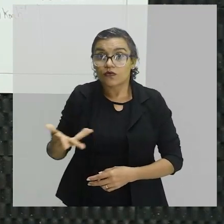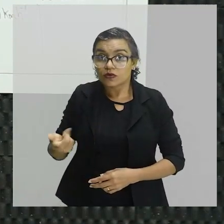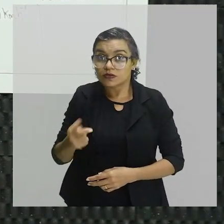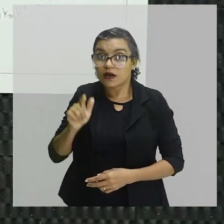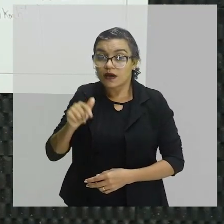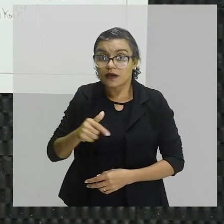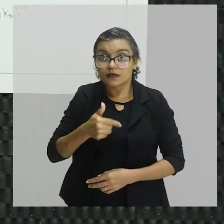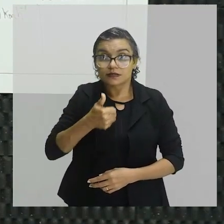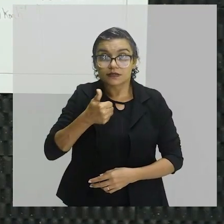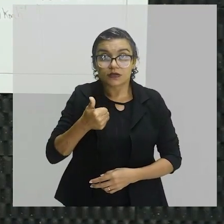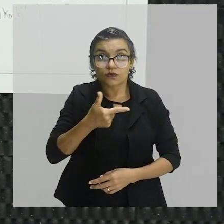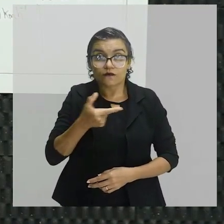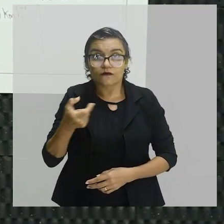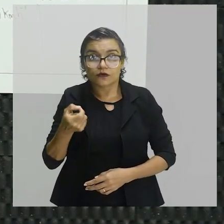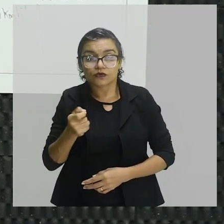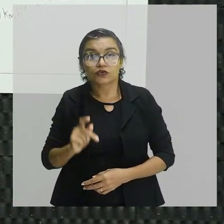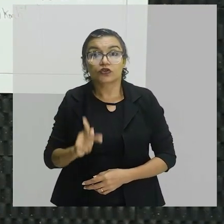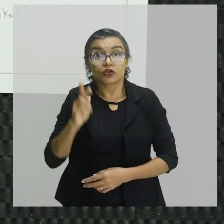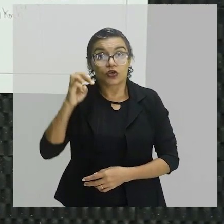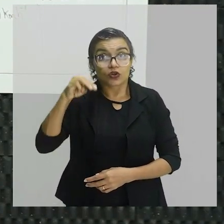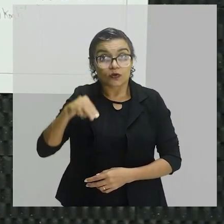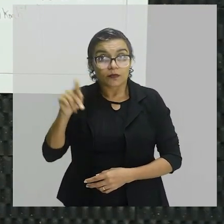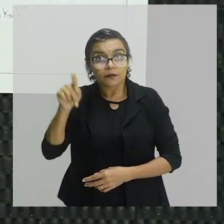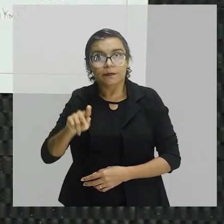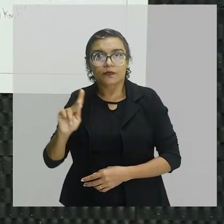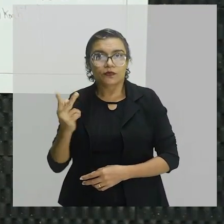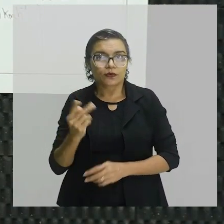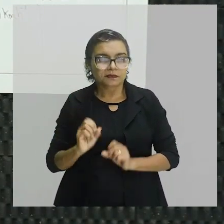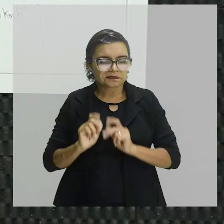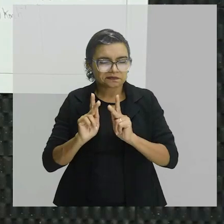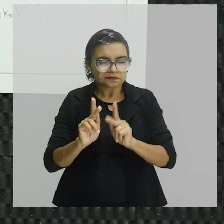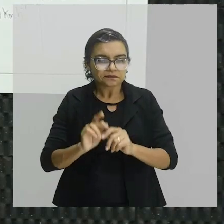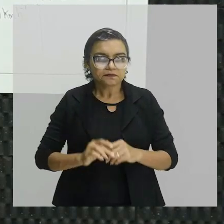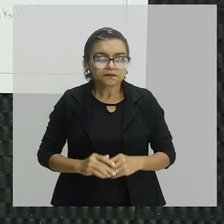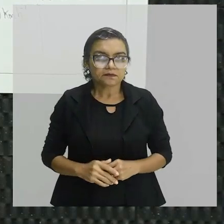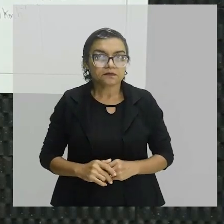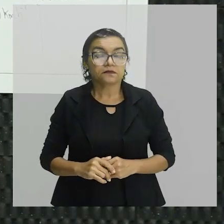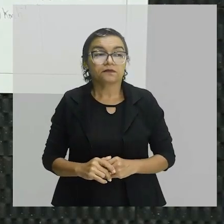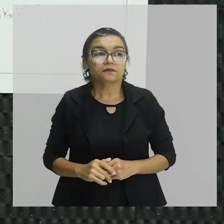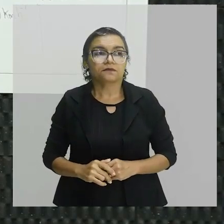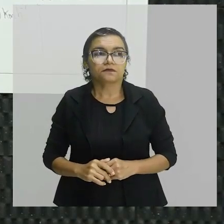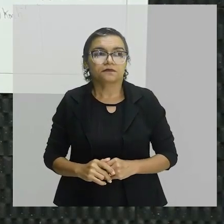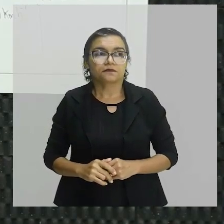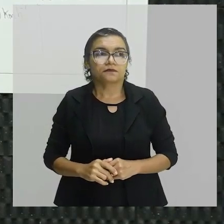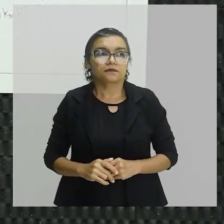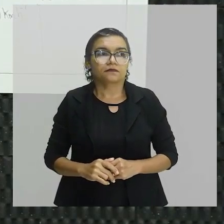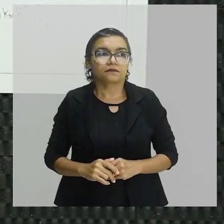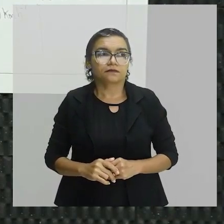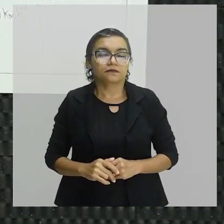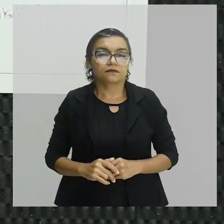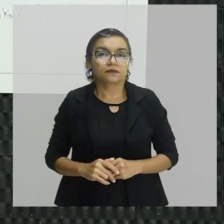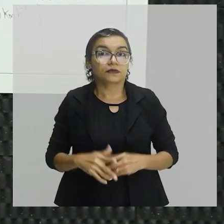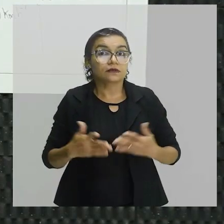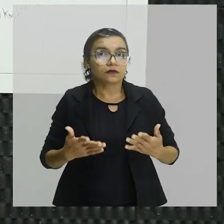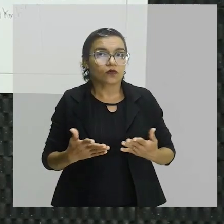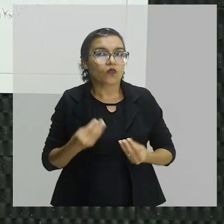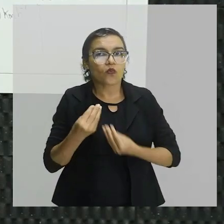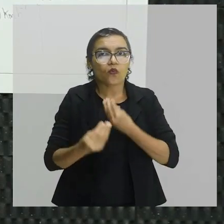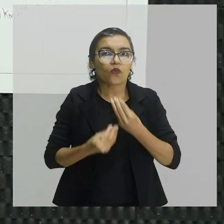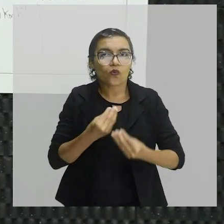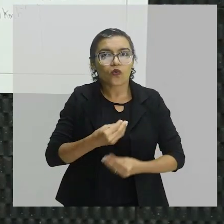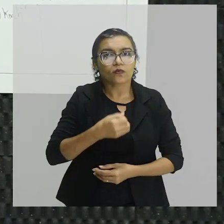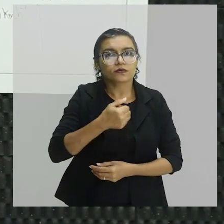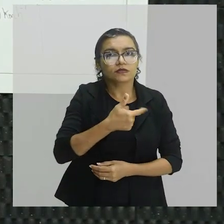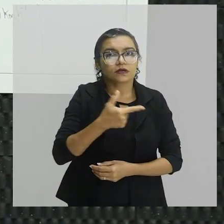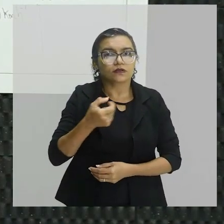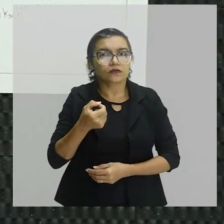120 km por hora, tá ok? Então é o seguinte, ó, para dar 120, então isso aqui vai ter que